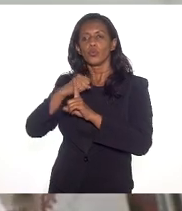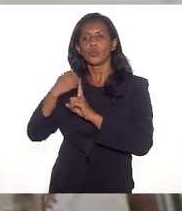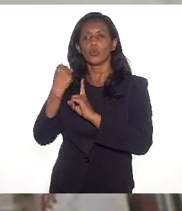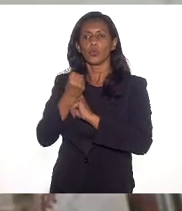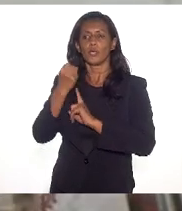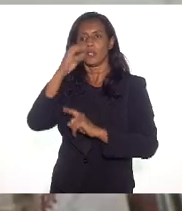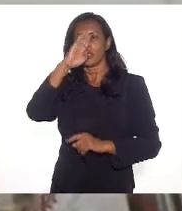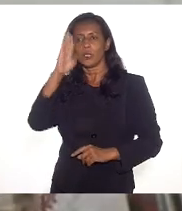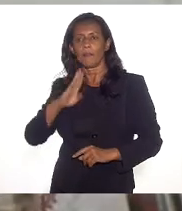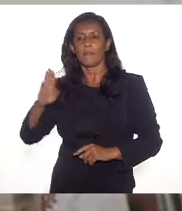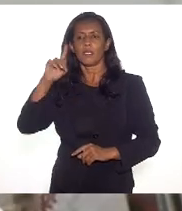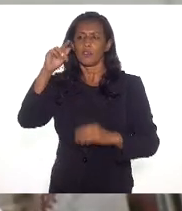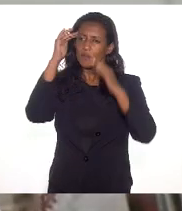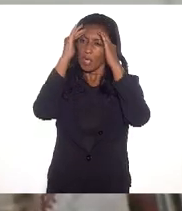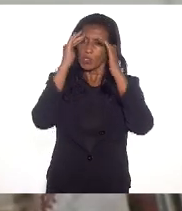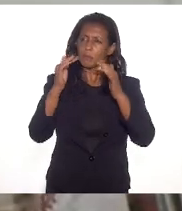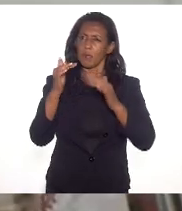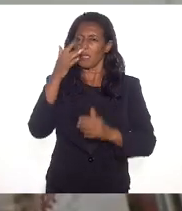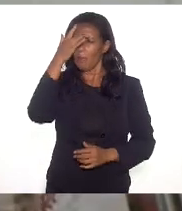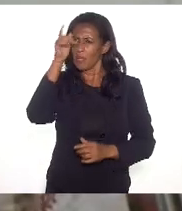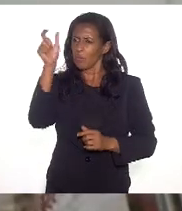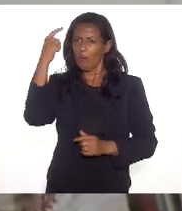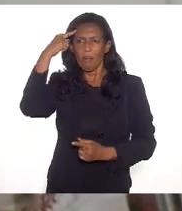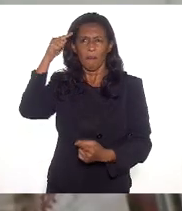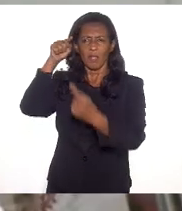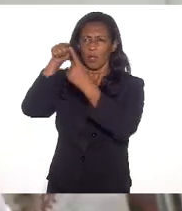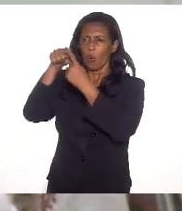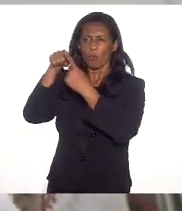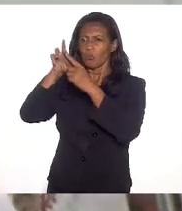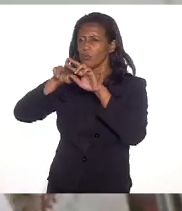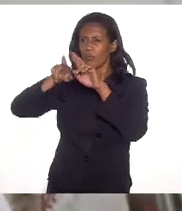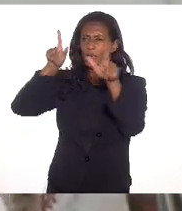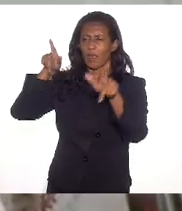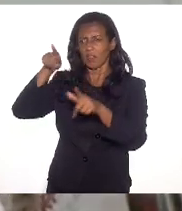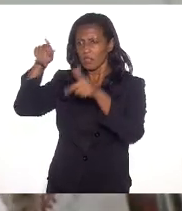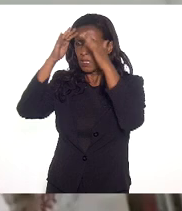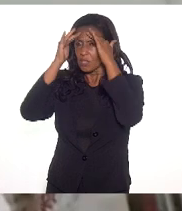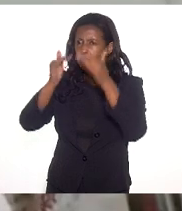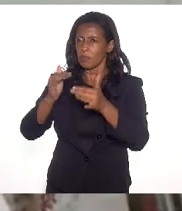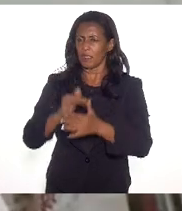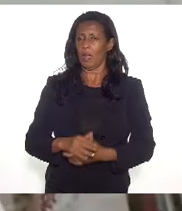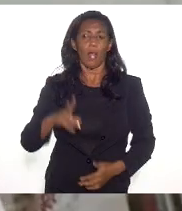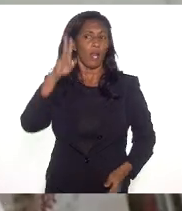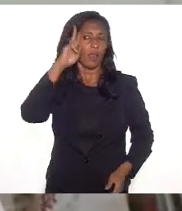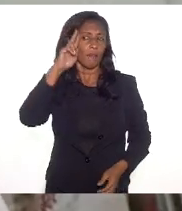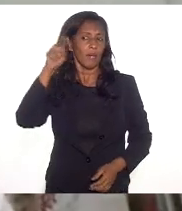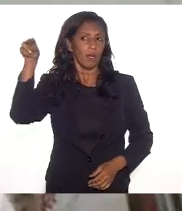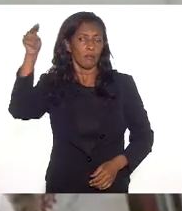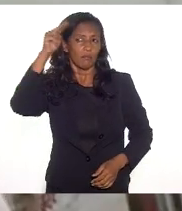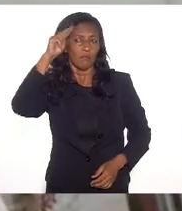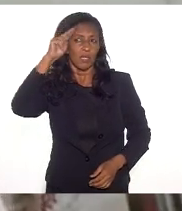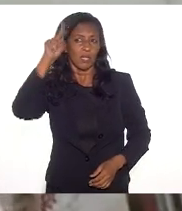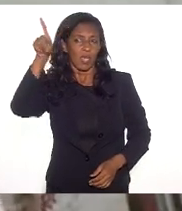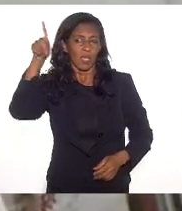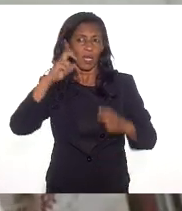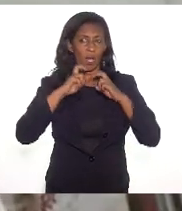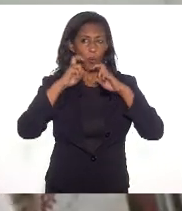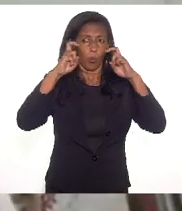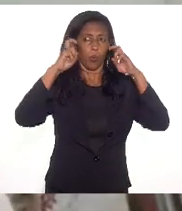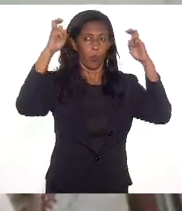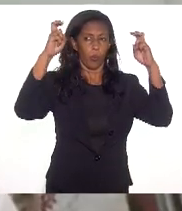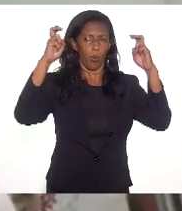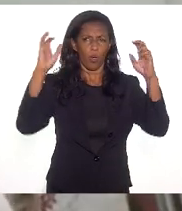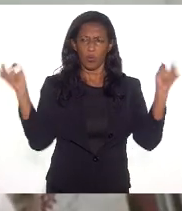respeitar aqueles que pensam diferente de Vossa Excelência e lembrando que aquele militar que lá bradou não fez